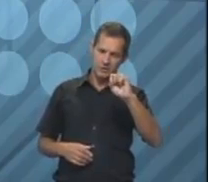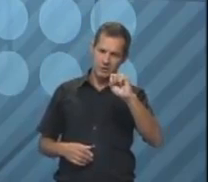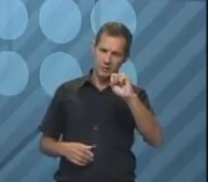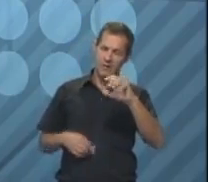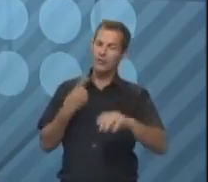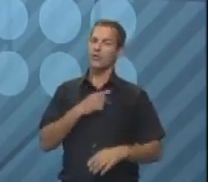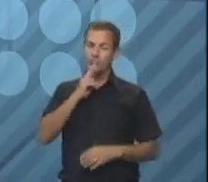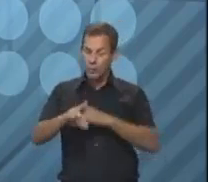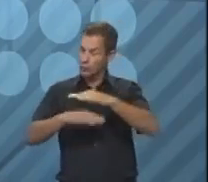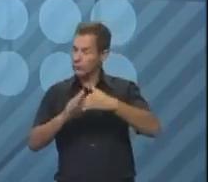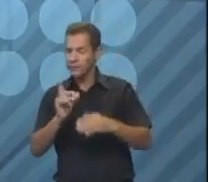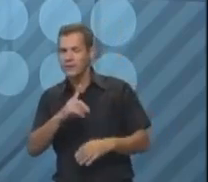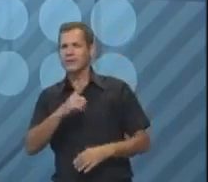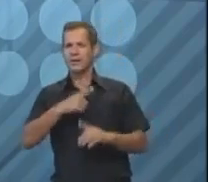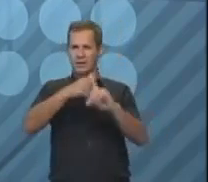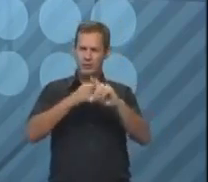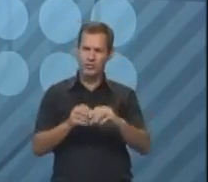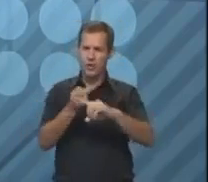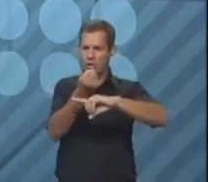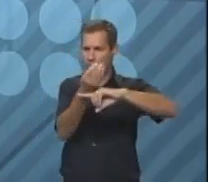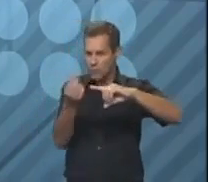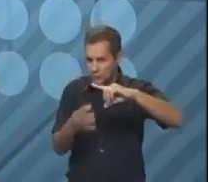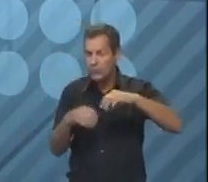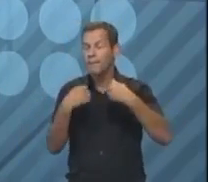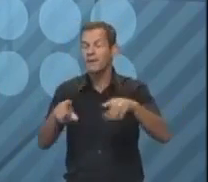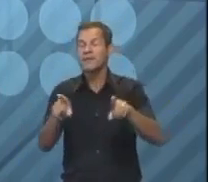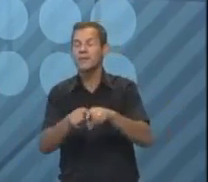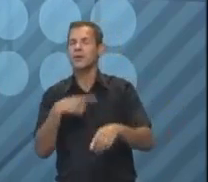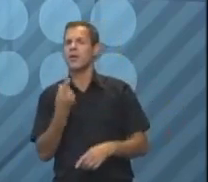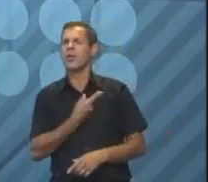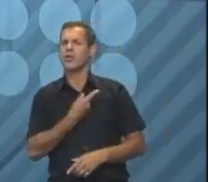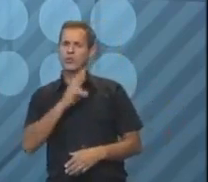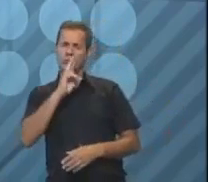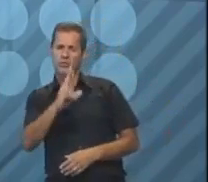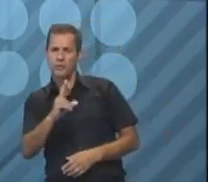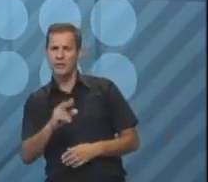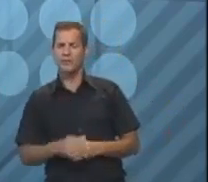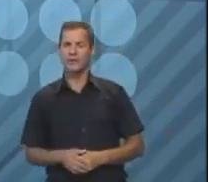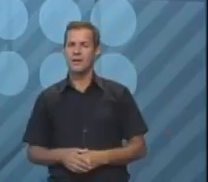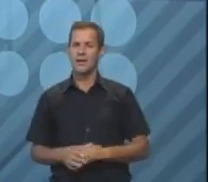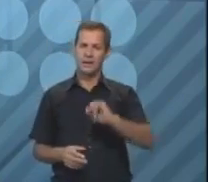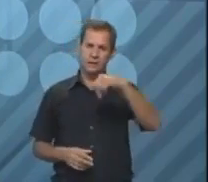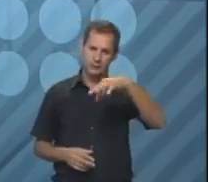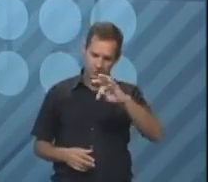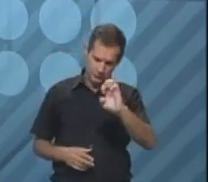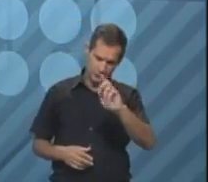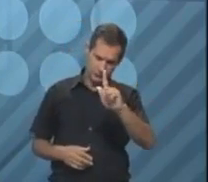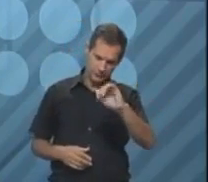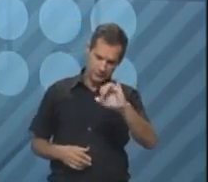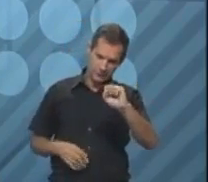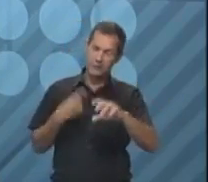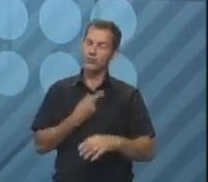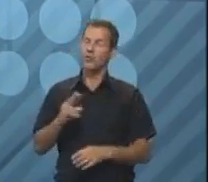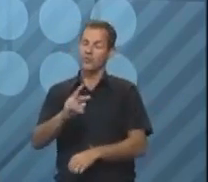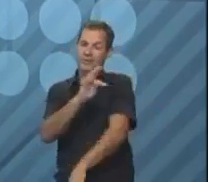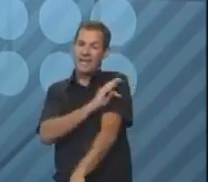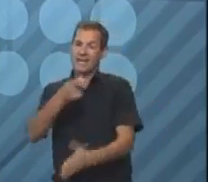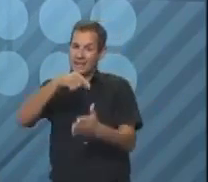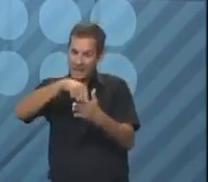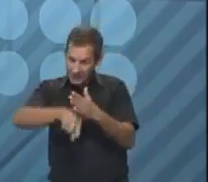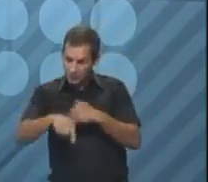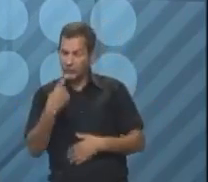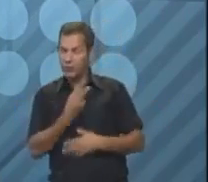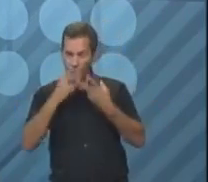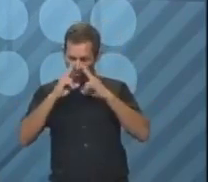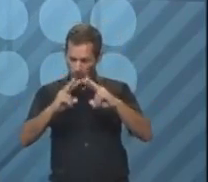resolve assim? Não. Alguns tipos de função é necessário, quando a gente vai resolver as integrais, nós utilizamos técnicas mais avançadas.